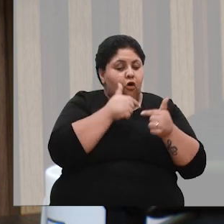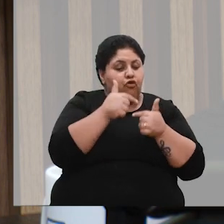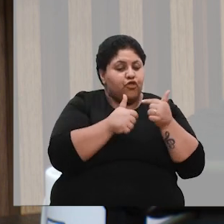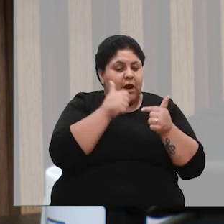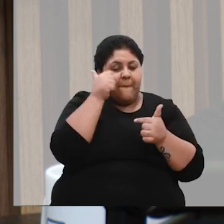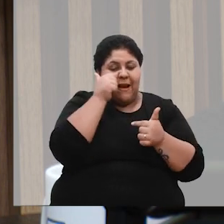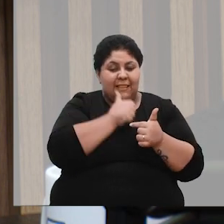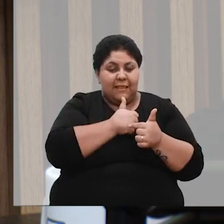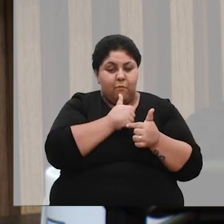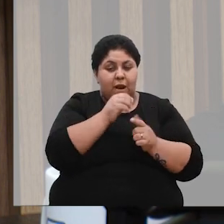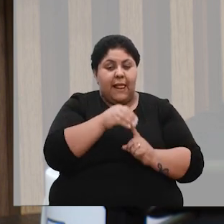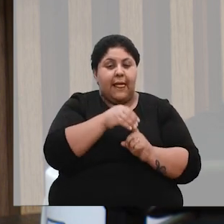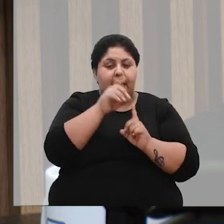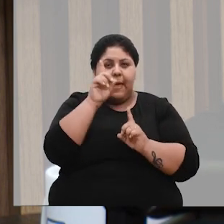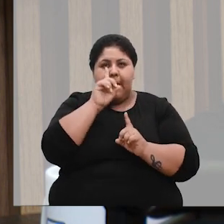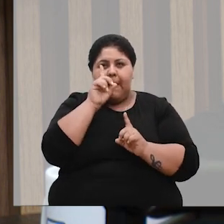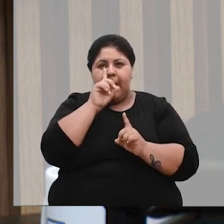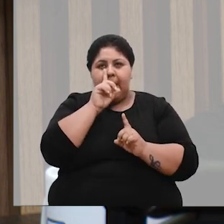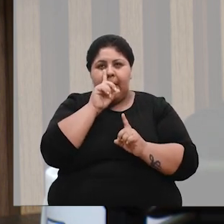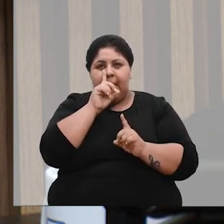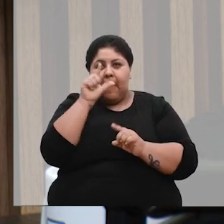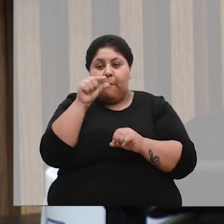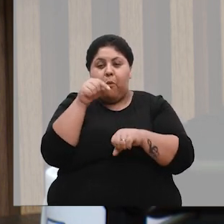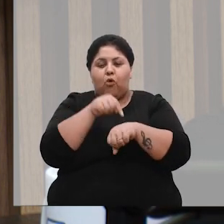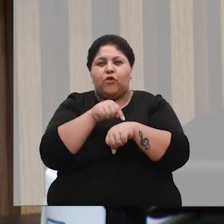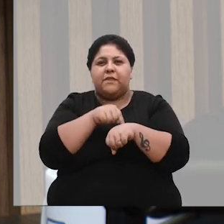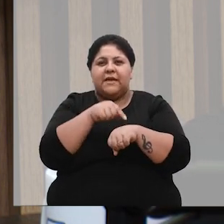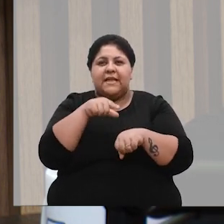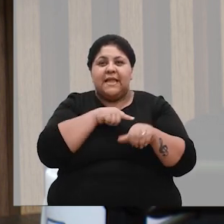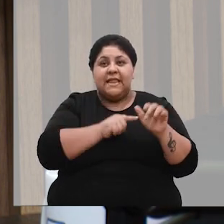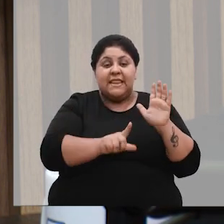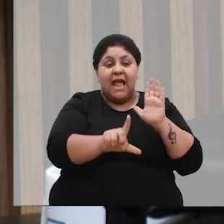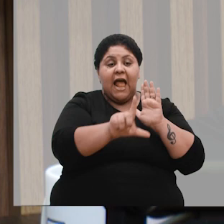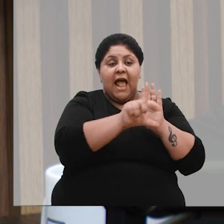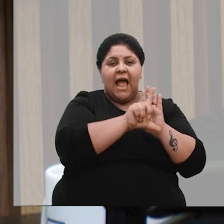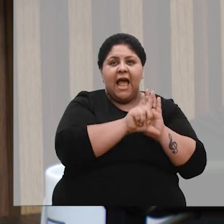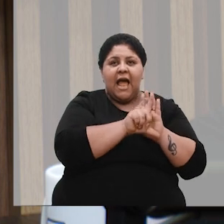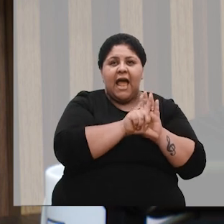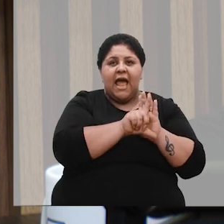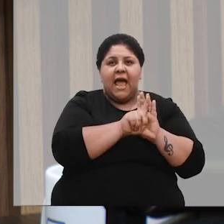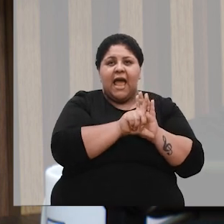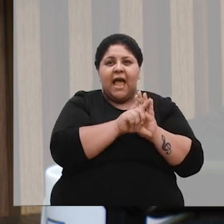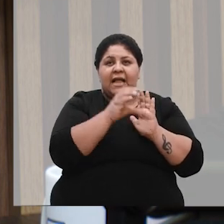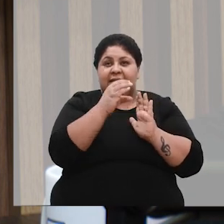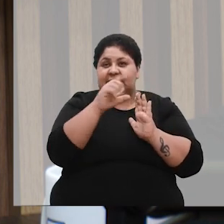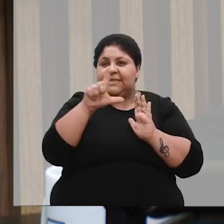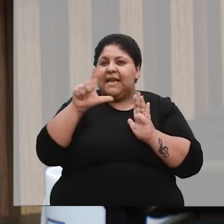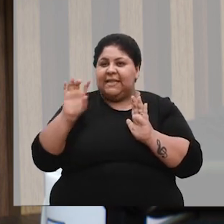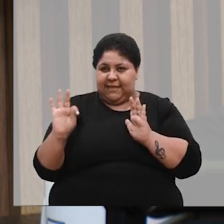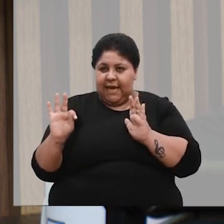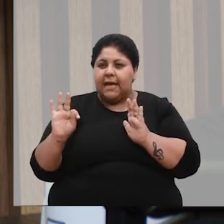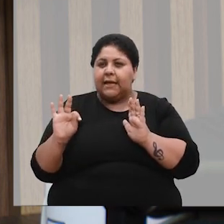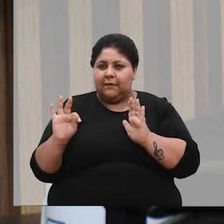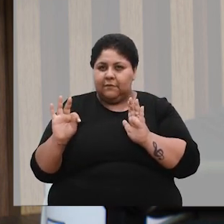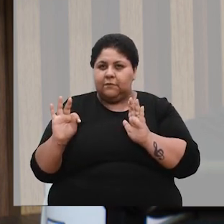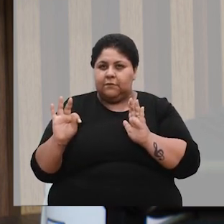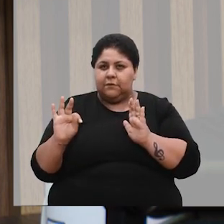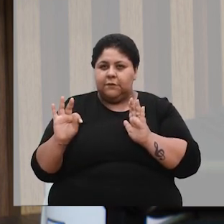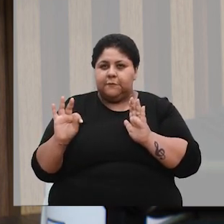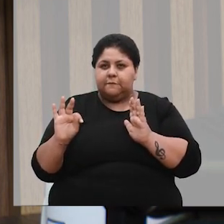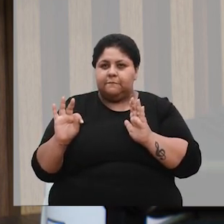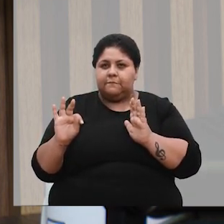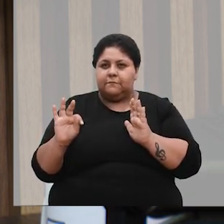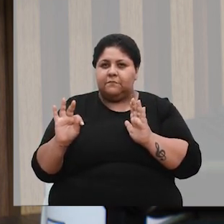esse trabalho da mulher e principalmente da mãe muito recentemente. A gente tem normativas que se alteraram na CLT, que a gente